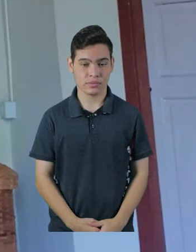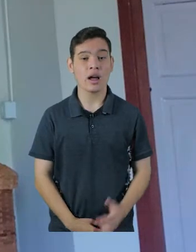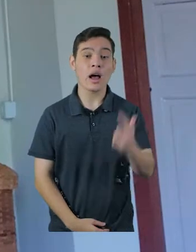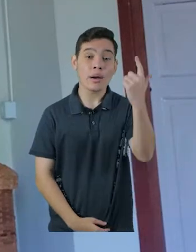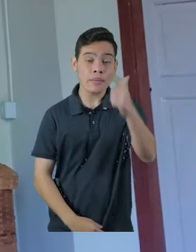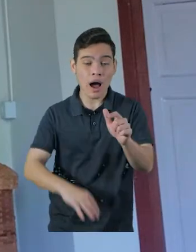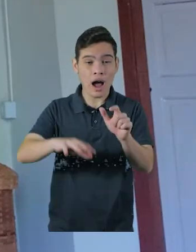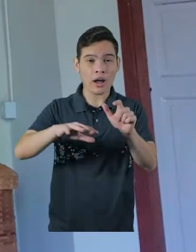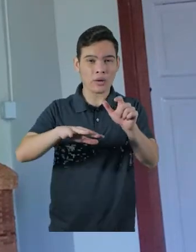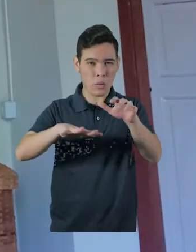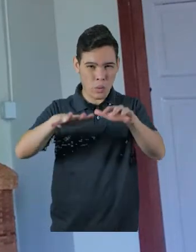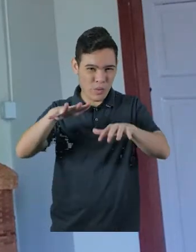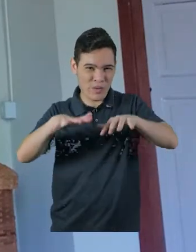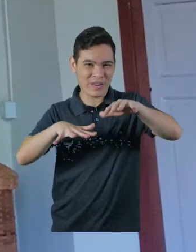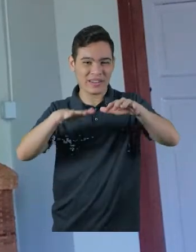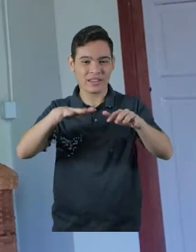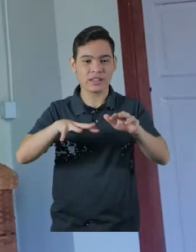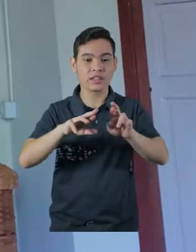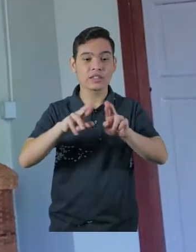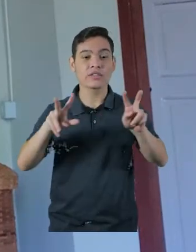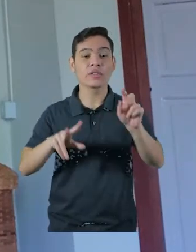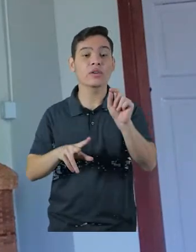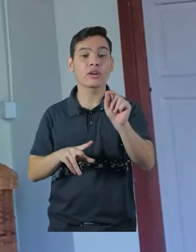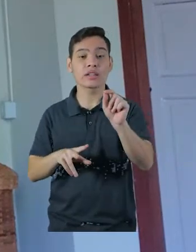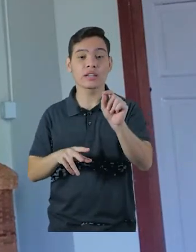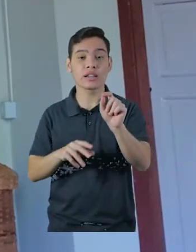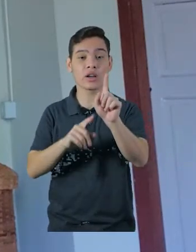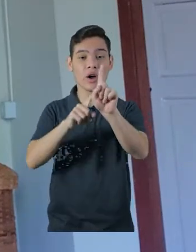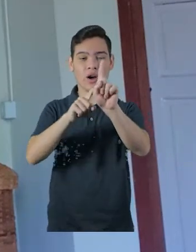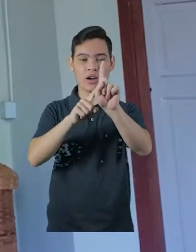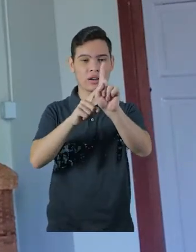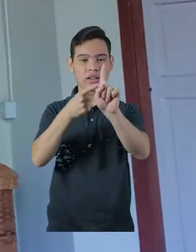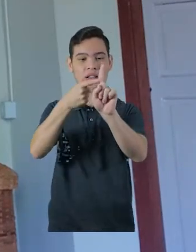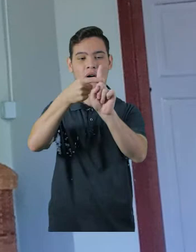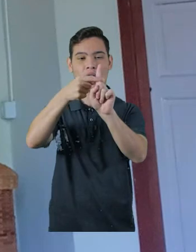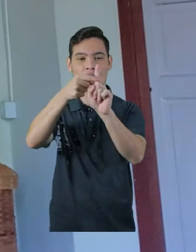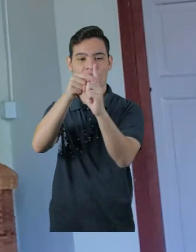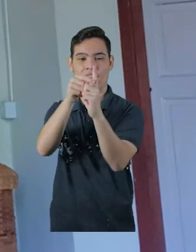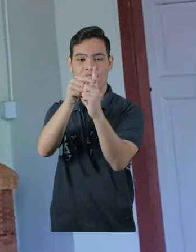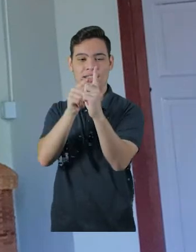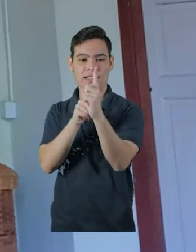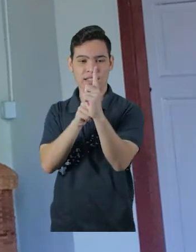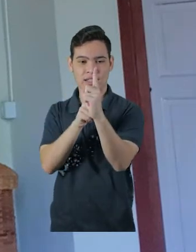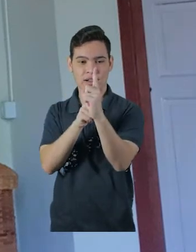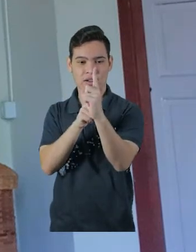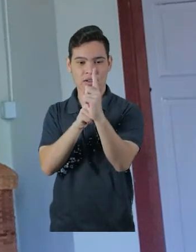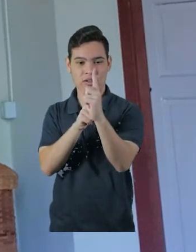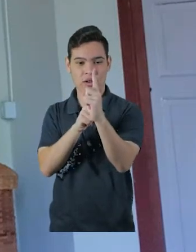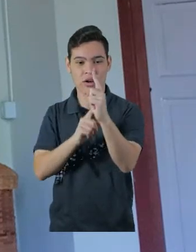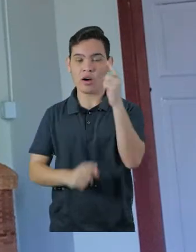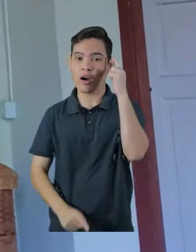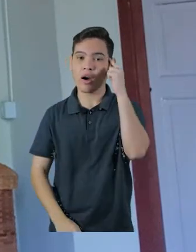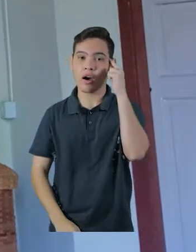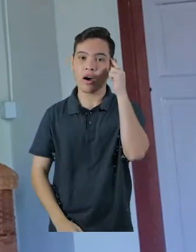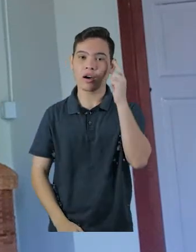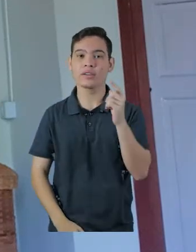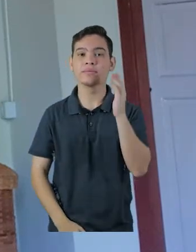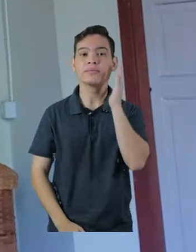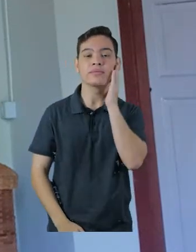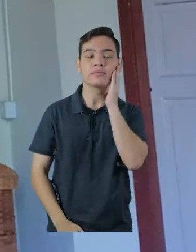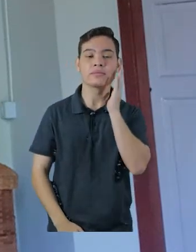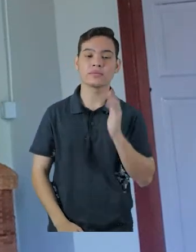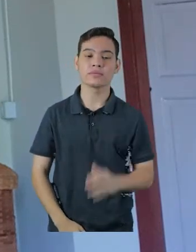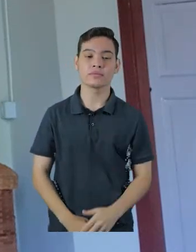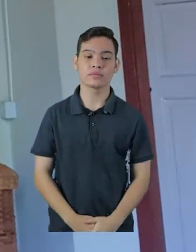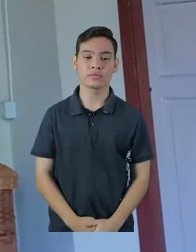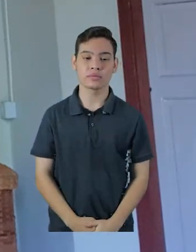Uma outra ondulação vai ser essa ondulação lateral. Então, de novo, o topo da